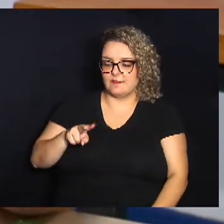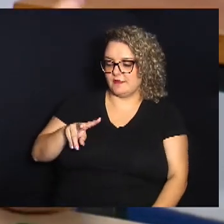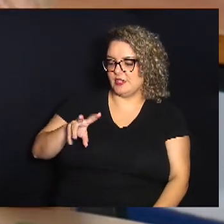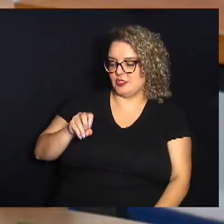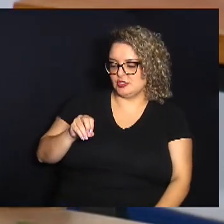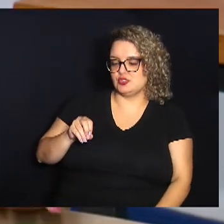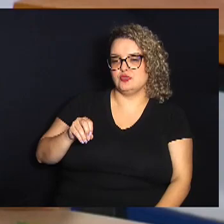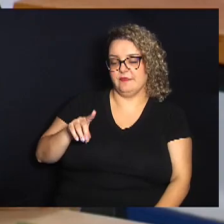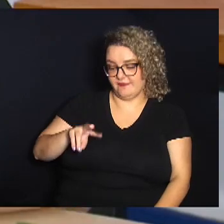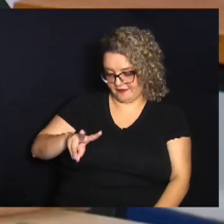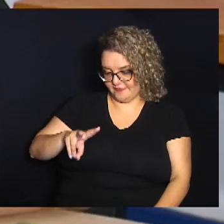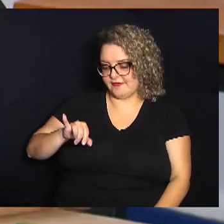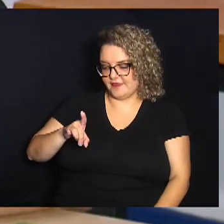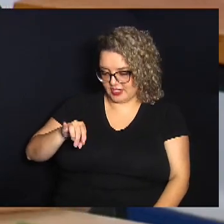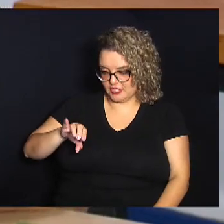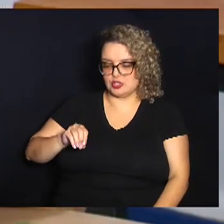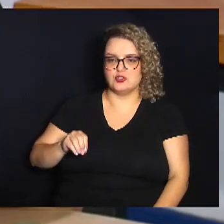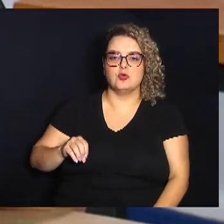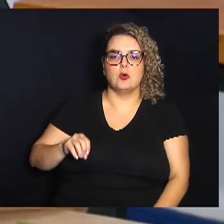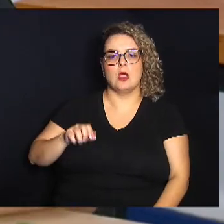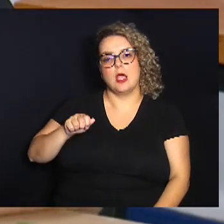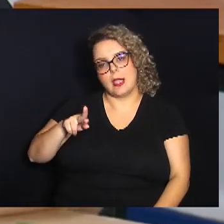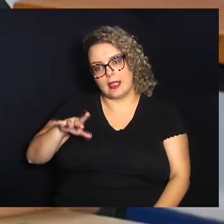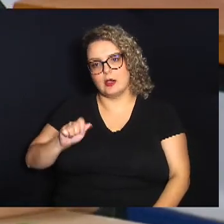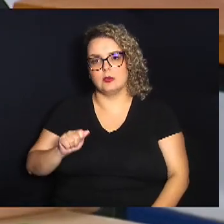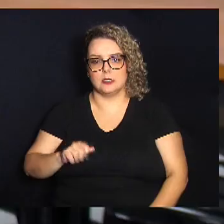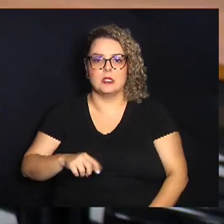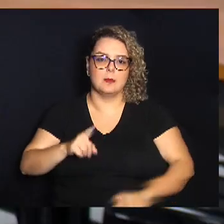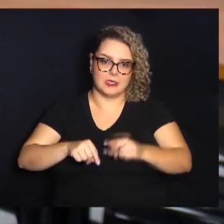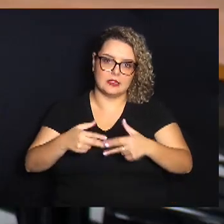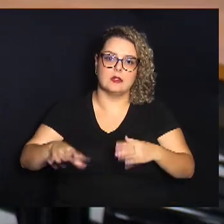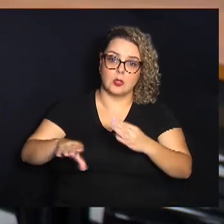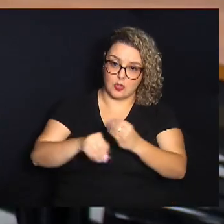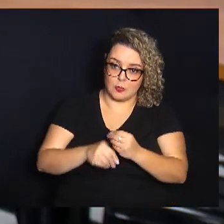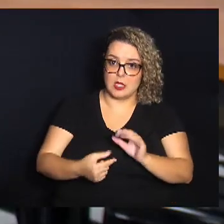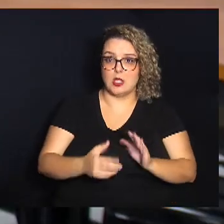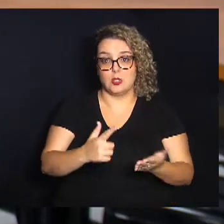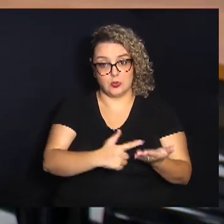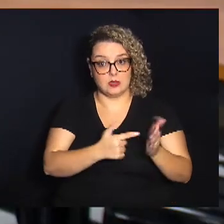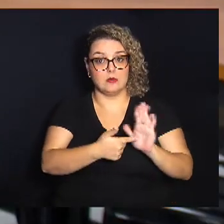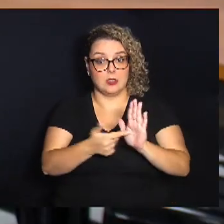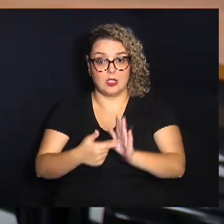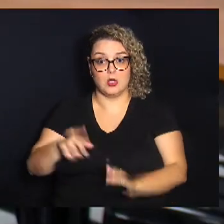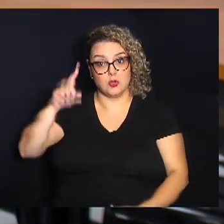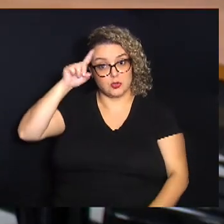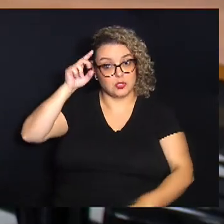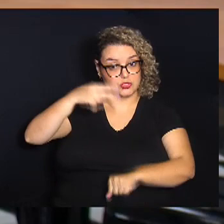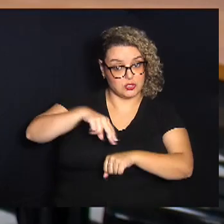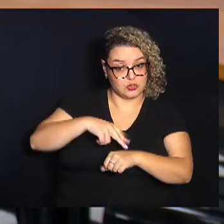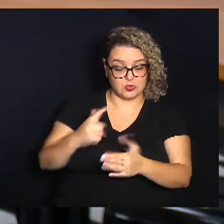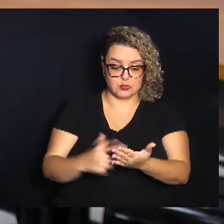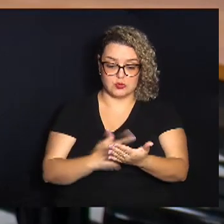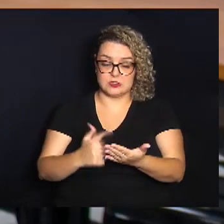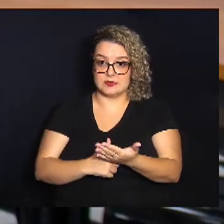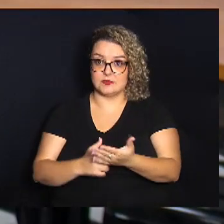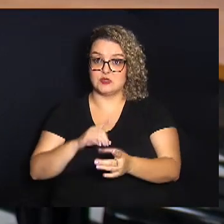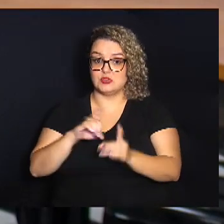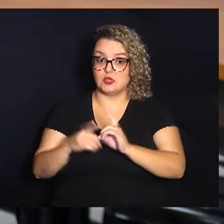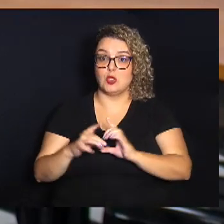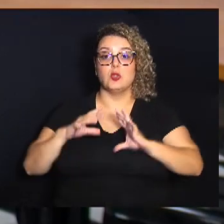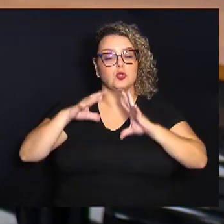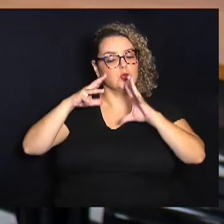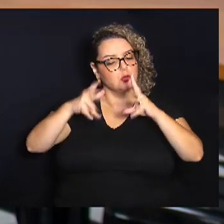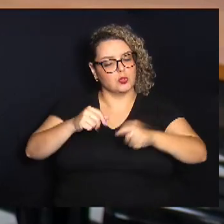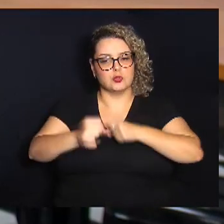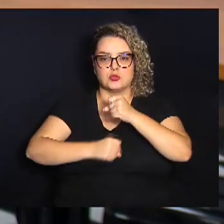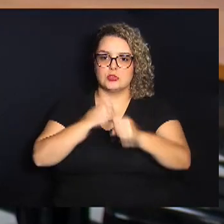materiais complementares àquilo que o livro mostra. O Dia Nacional do Livro Didático se comemora todos os anos no